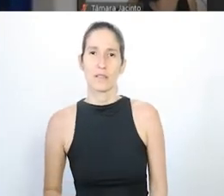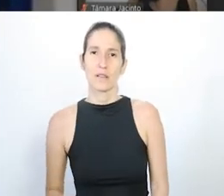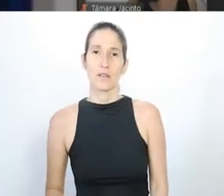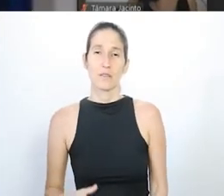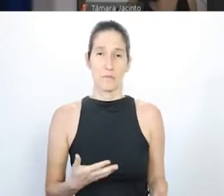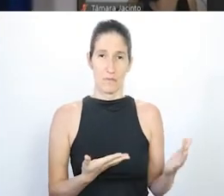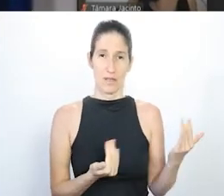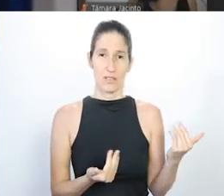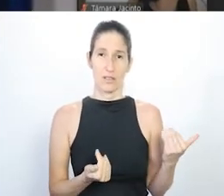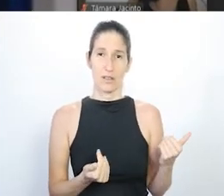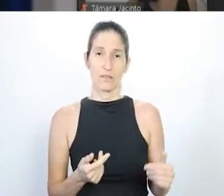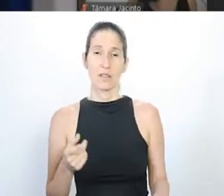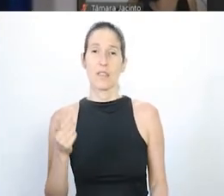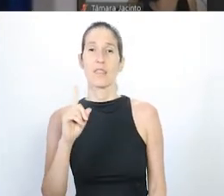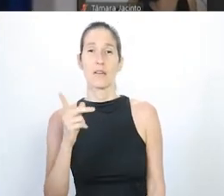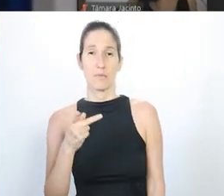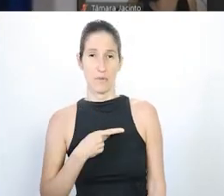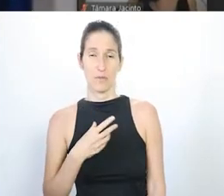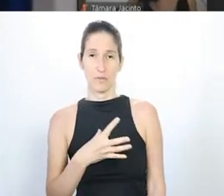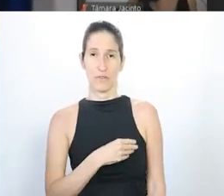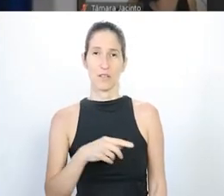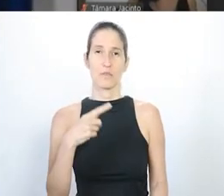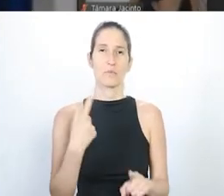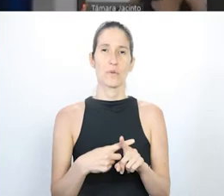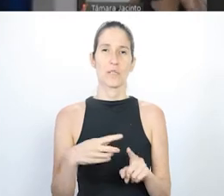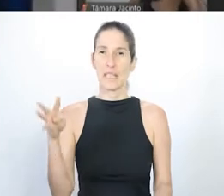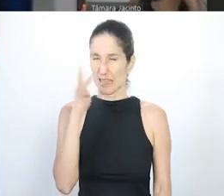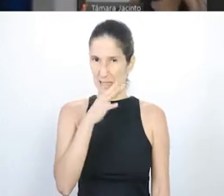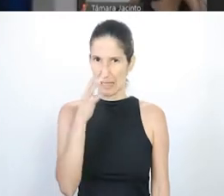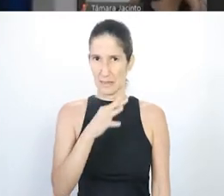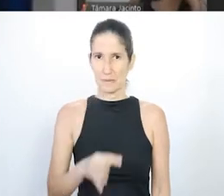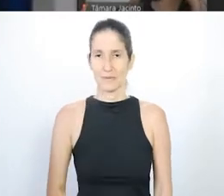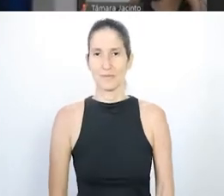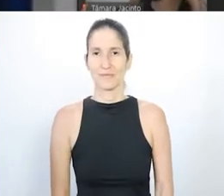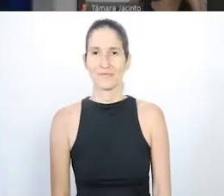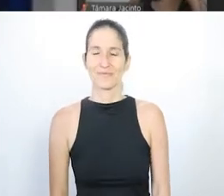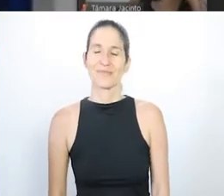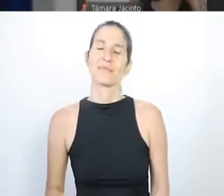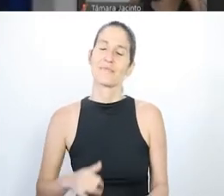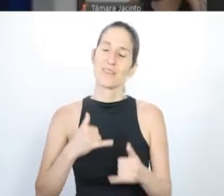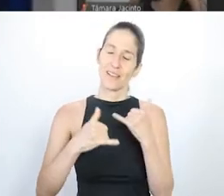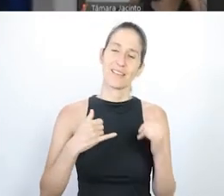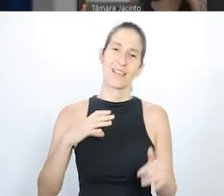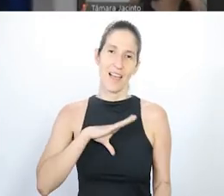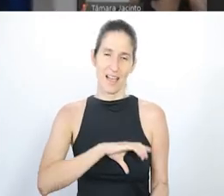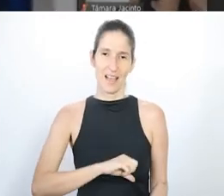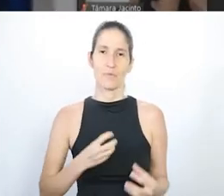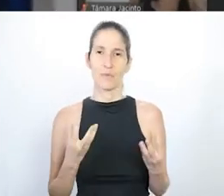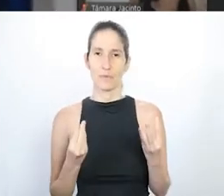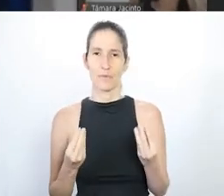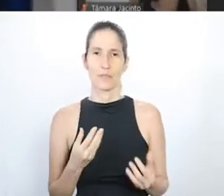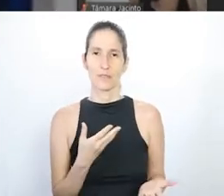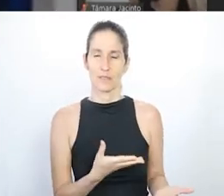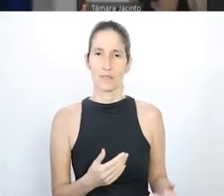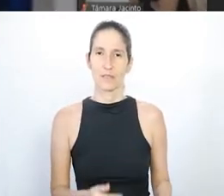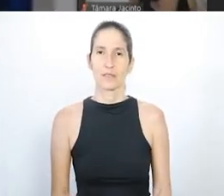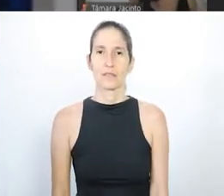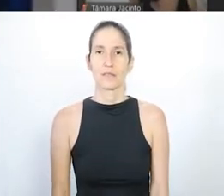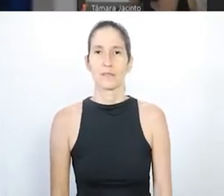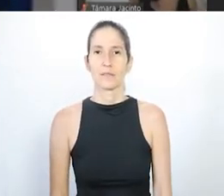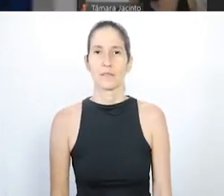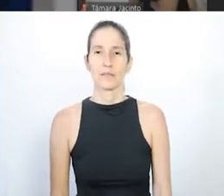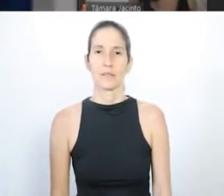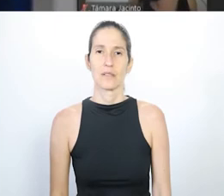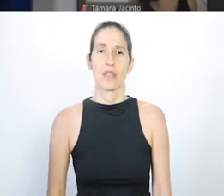brincando. Ah, amo todos eles. E que eram muito pequenos naquela época, 9 anos atrás. Tem uns agora